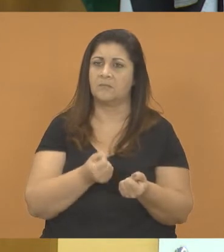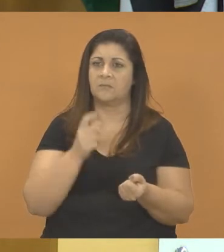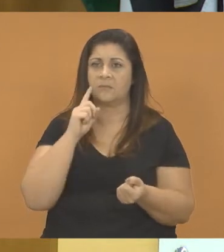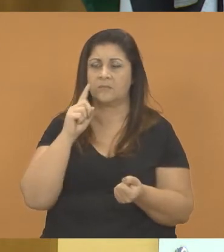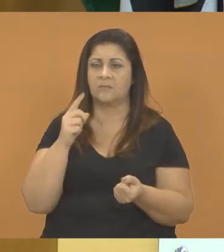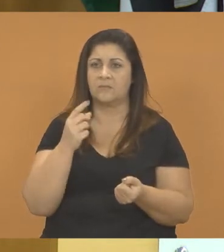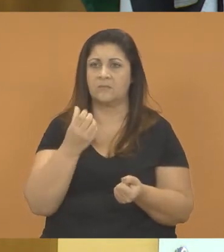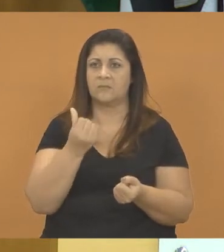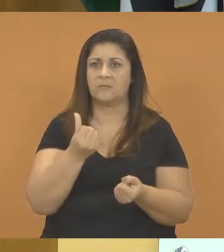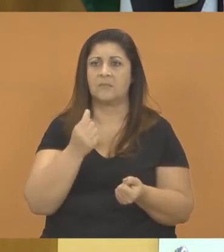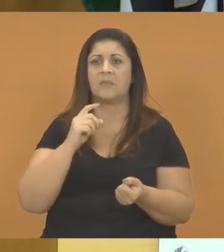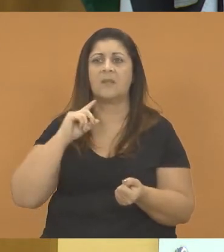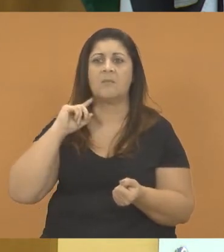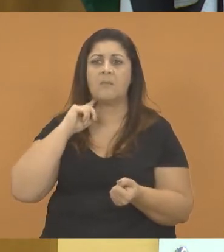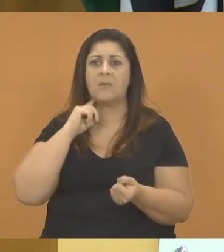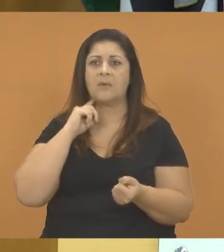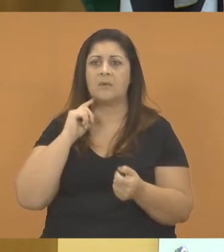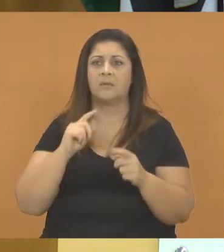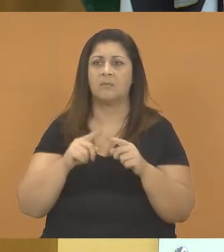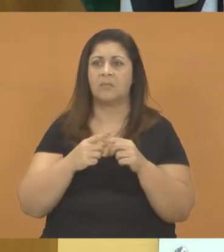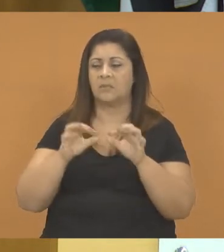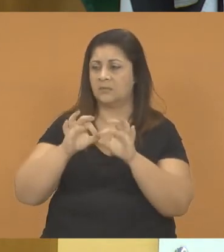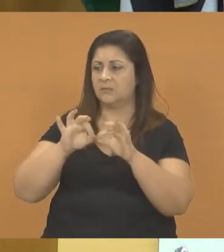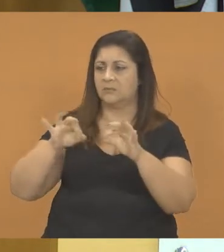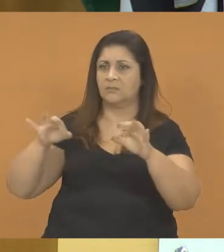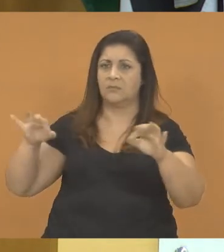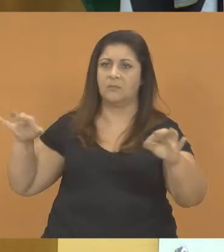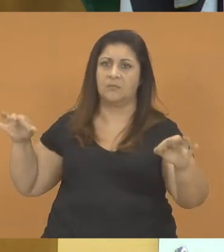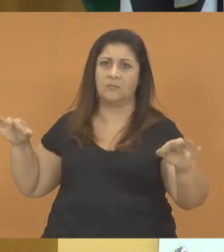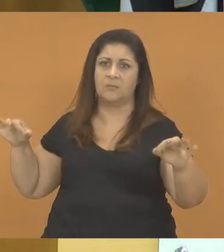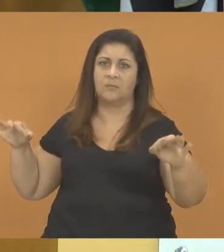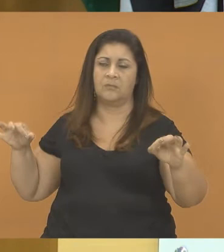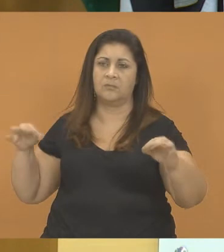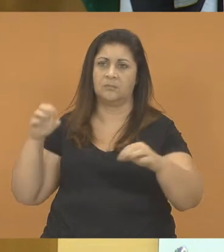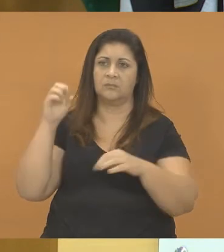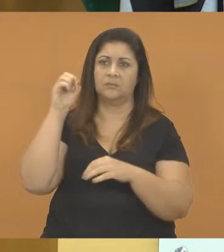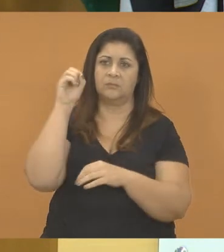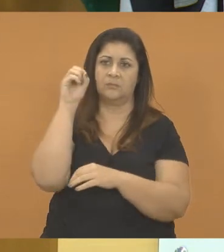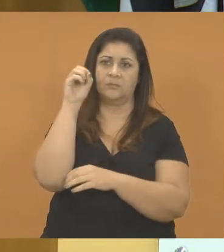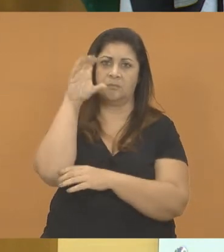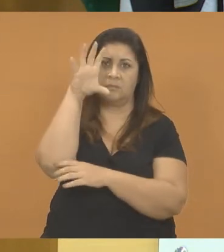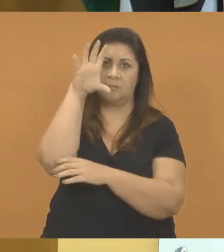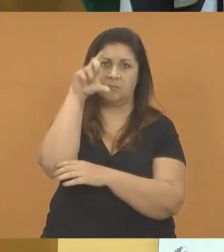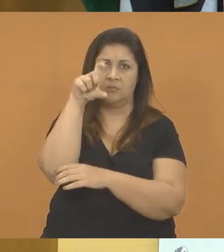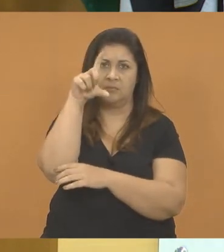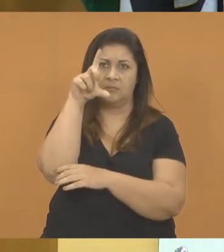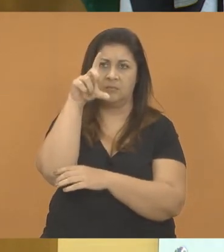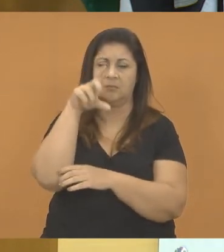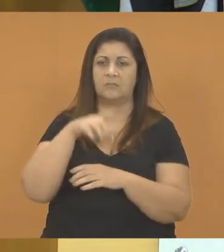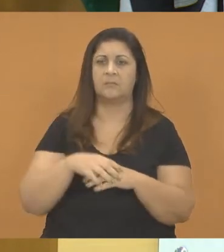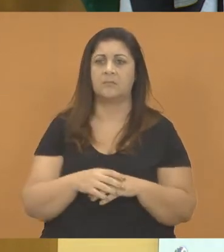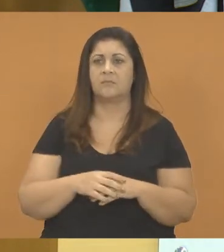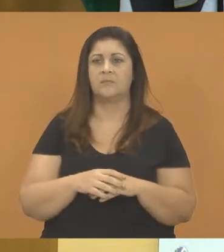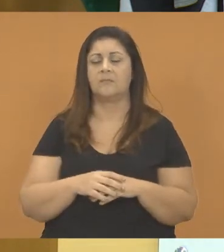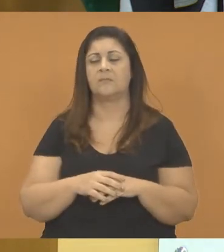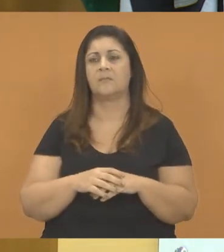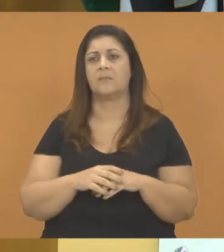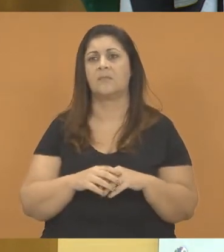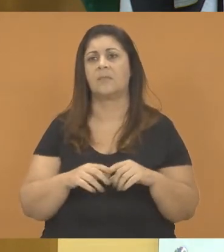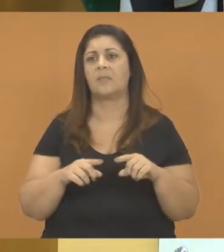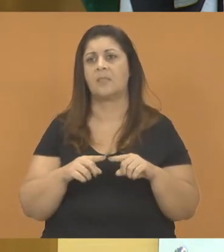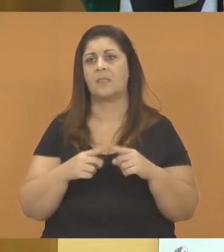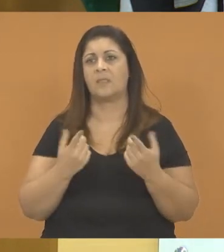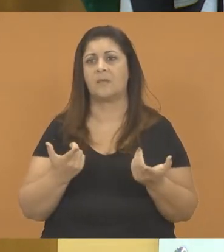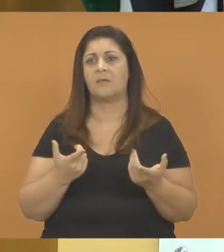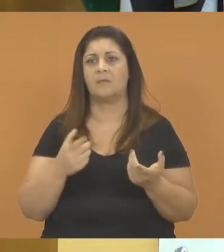de maio mas com uma distância de 150 metros do radar distância é essa aqui pelo secretário de